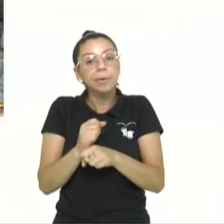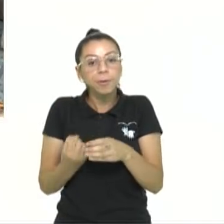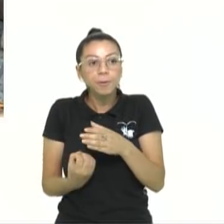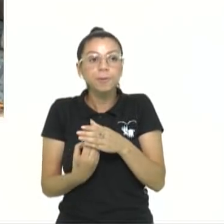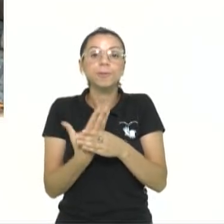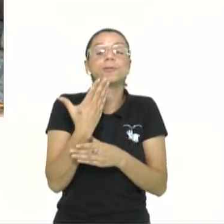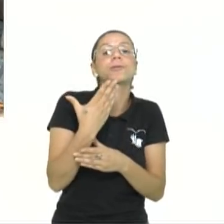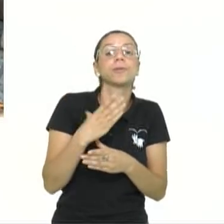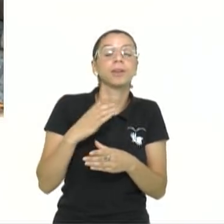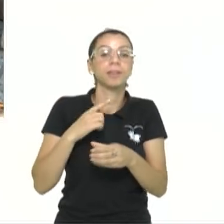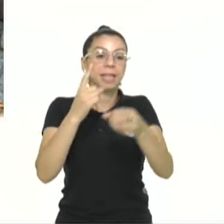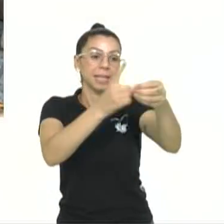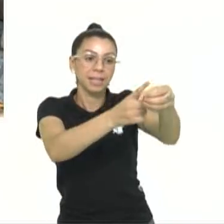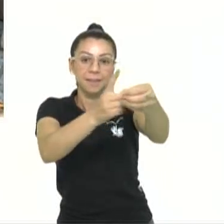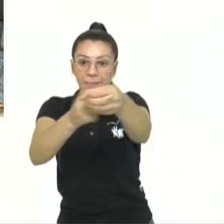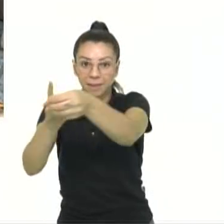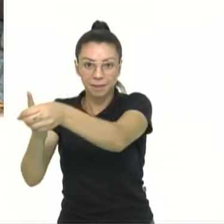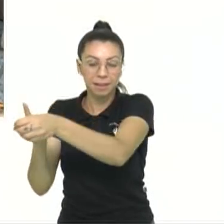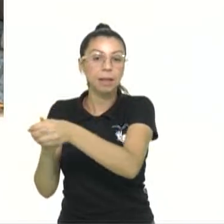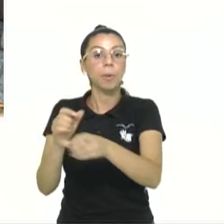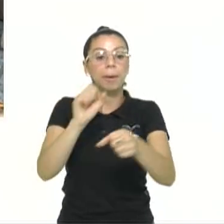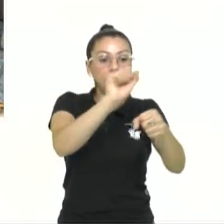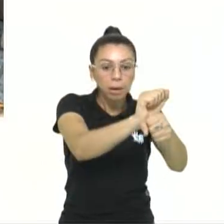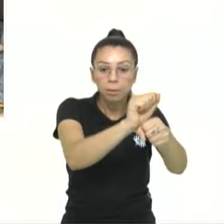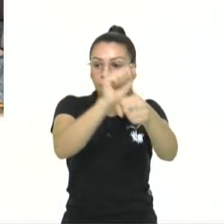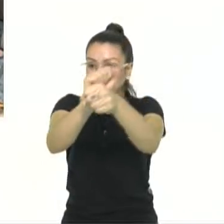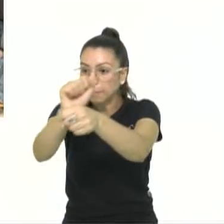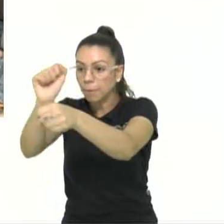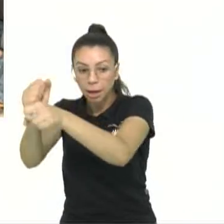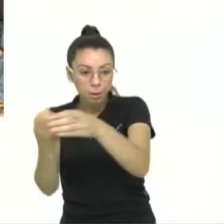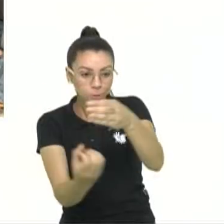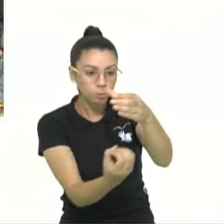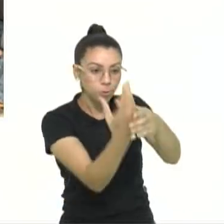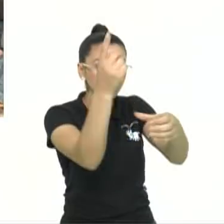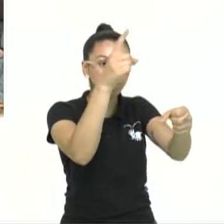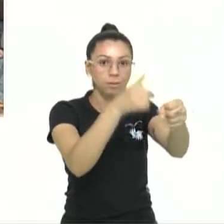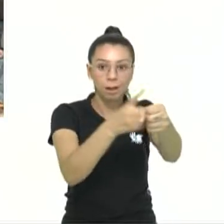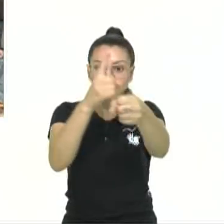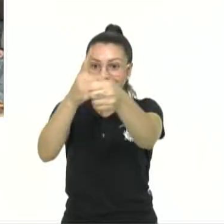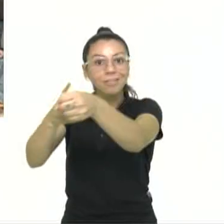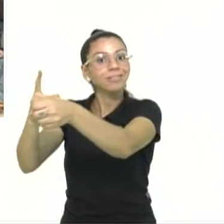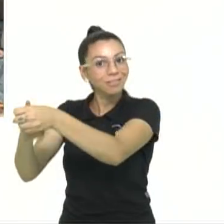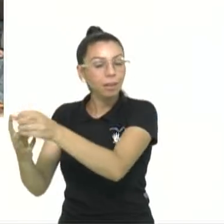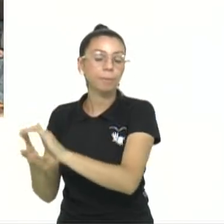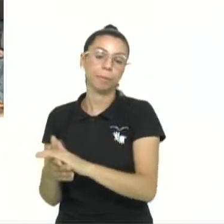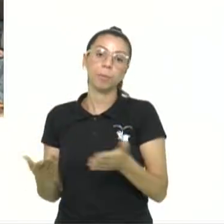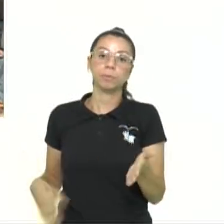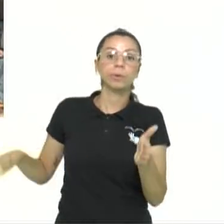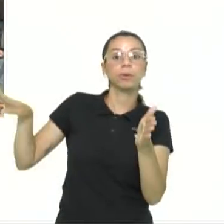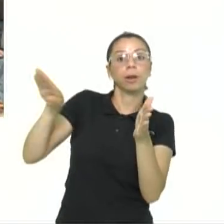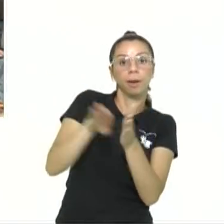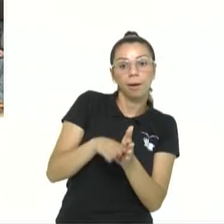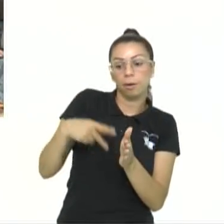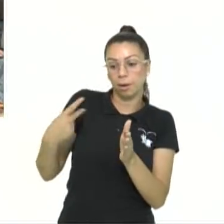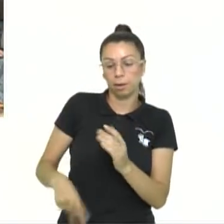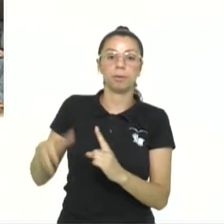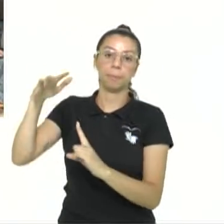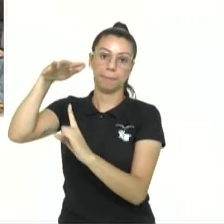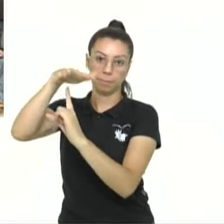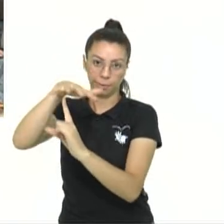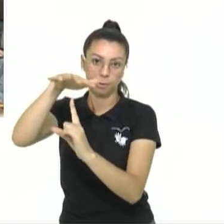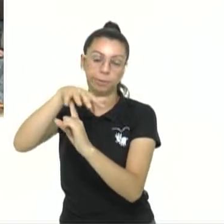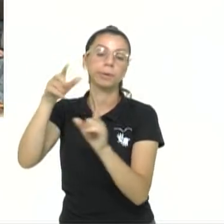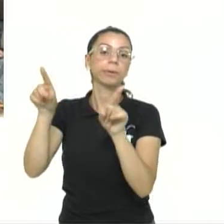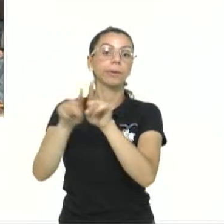surgiram muitas cidades ao longo desses caminhos. Chegando em terras paranaenses, então ali nós vamos ter a importância